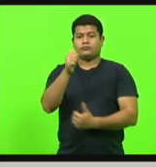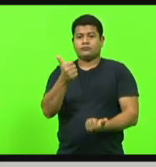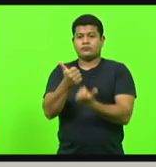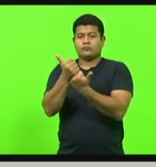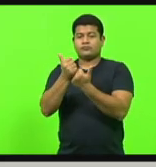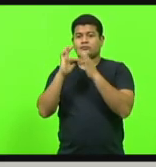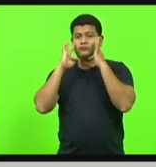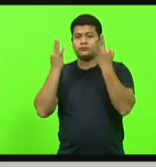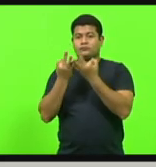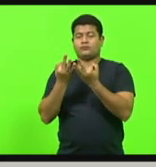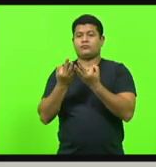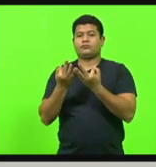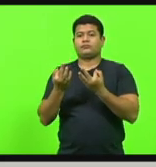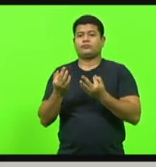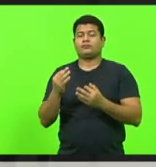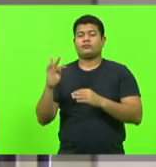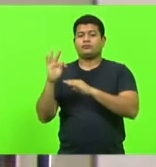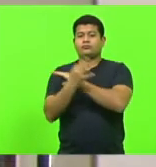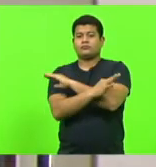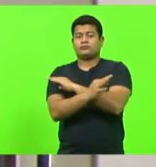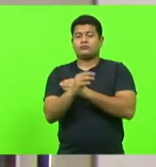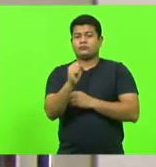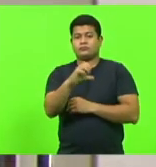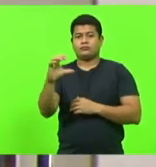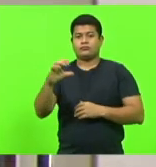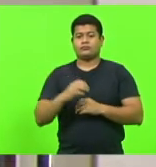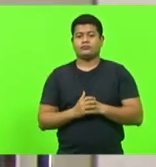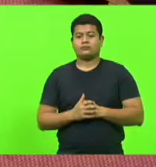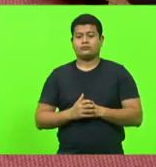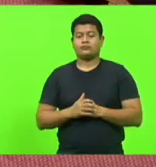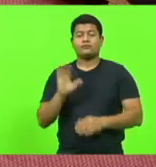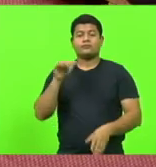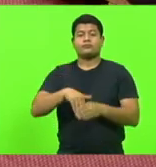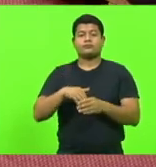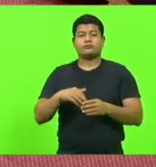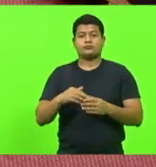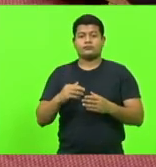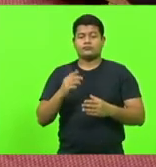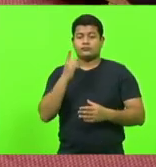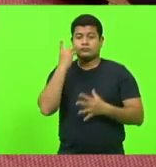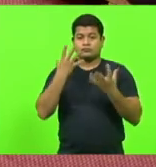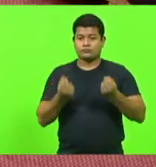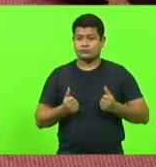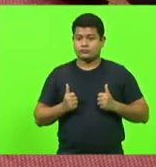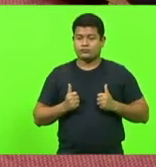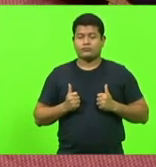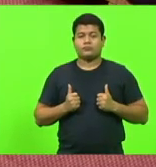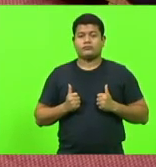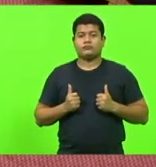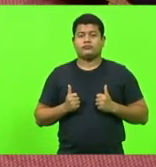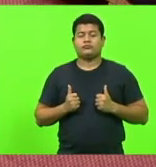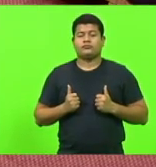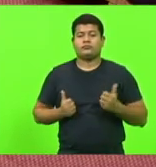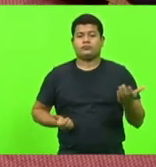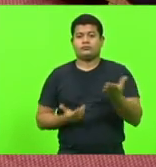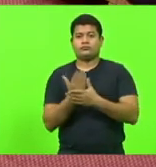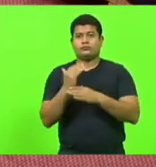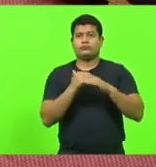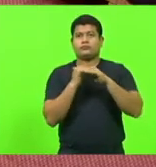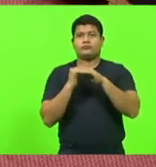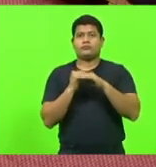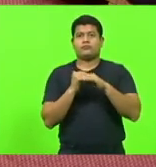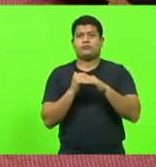Família de Tubarão Santa Catarina. Em votação, deputados que aprovam, permaneçam como se encontra. Aprovado por